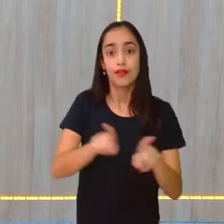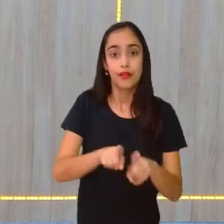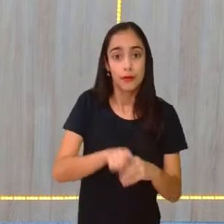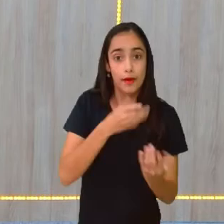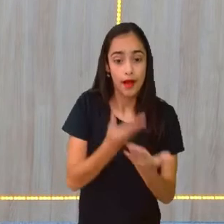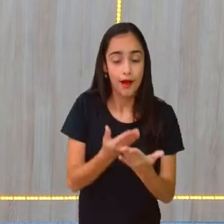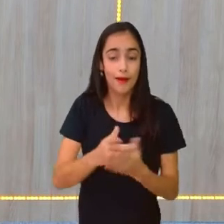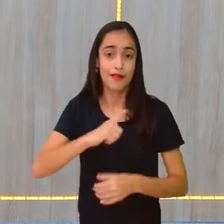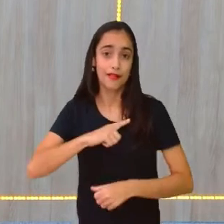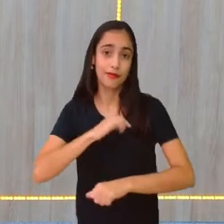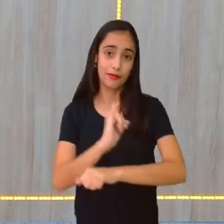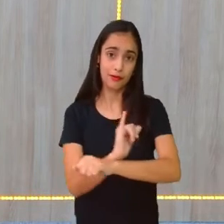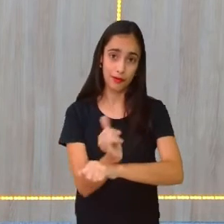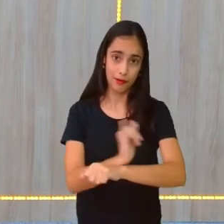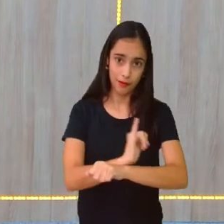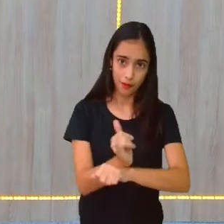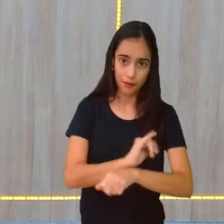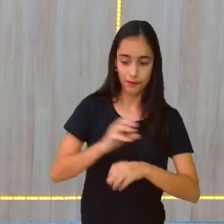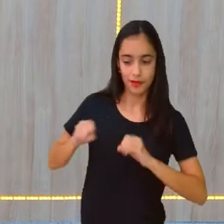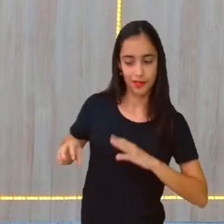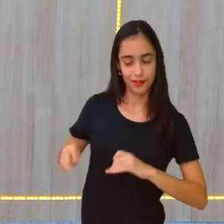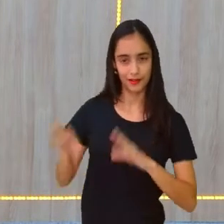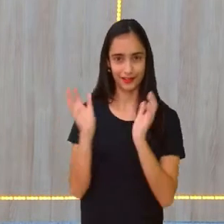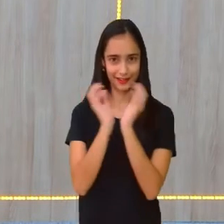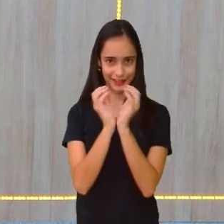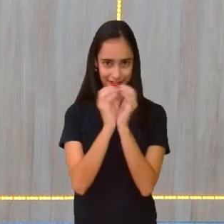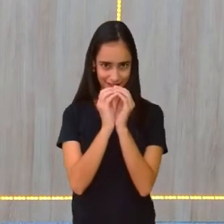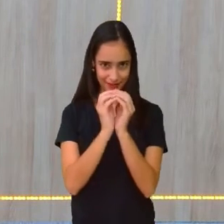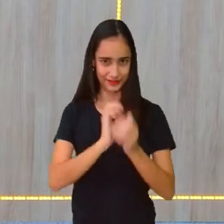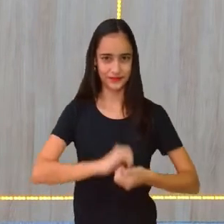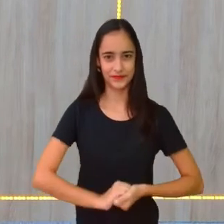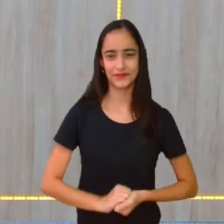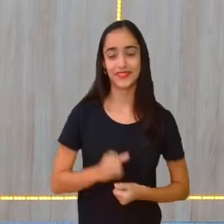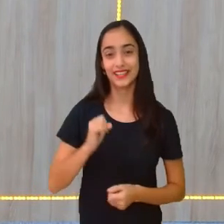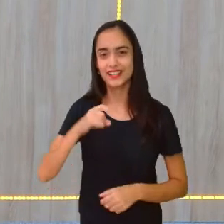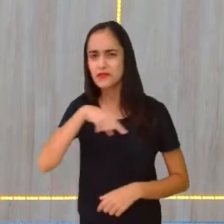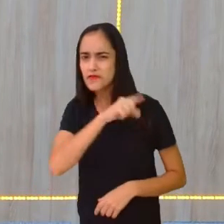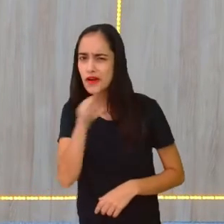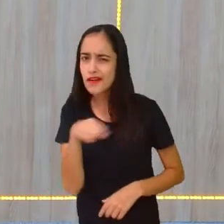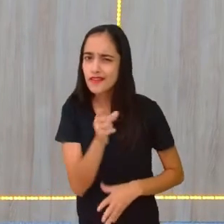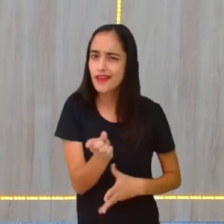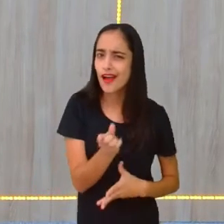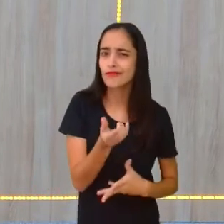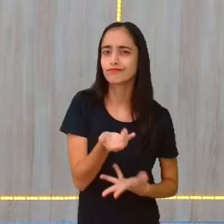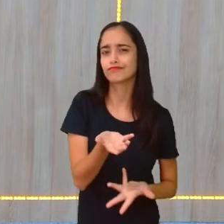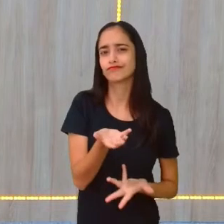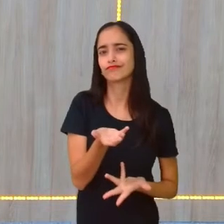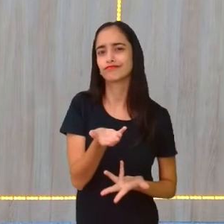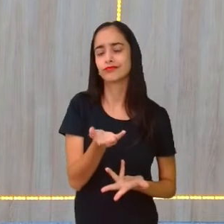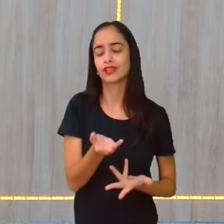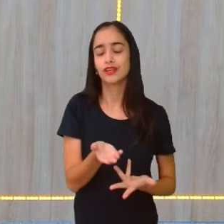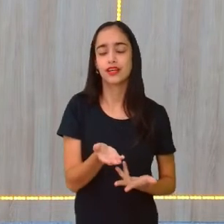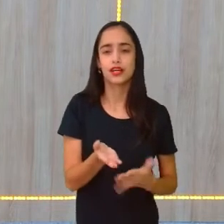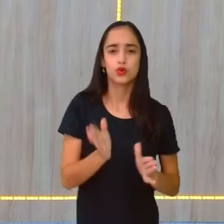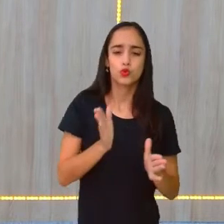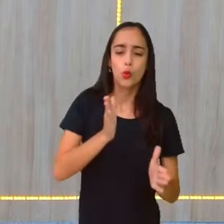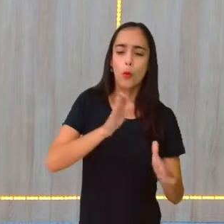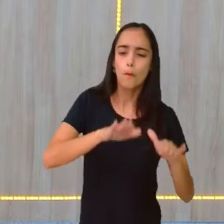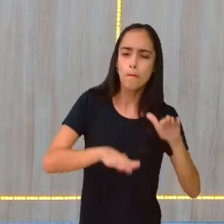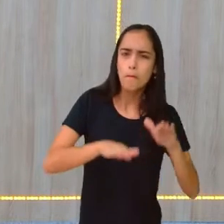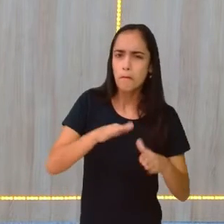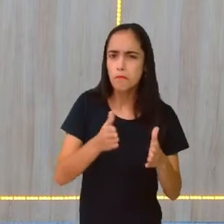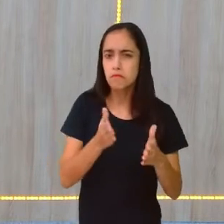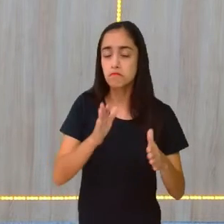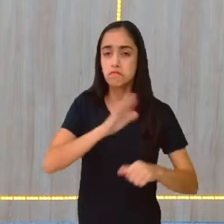o canal do YouTube do Educa Recife e se você, a esse período